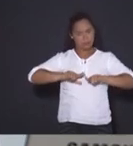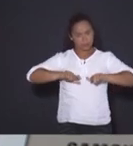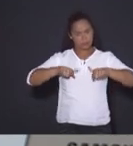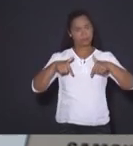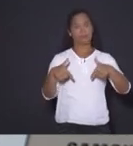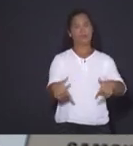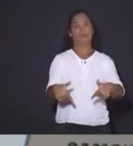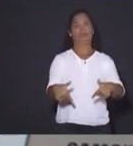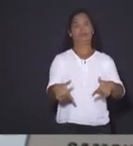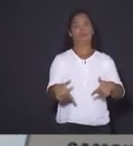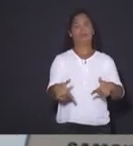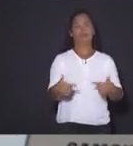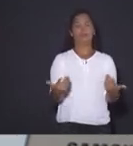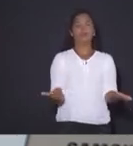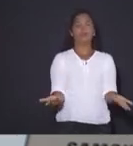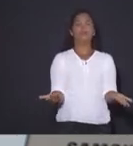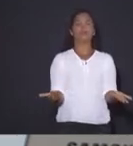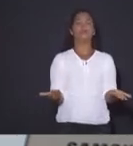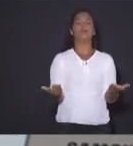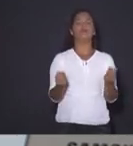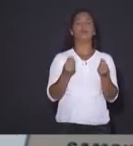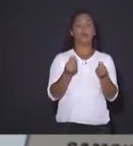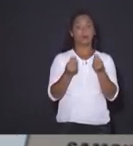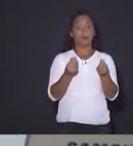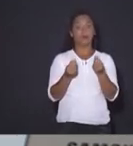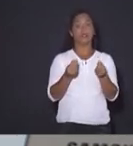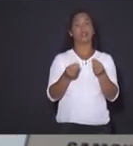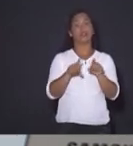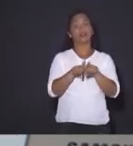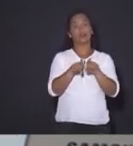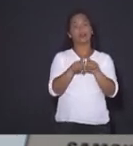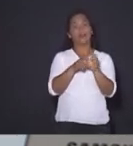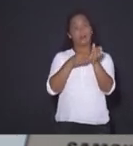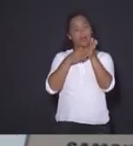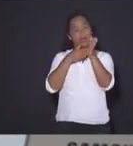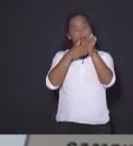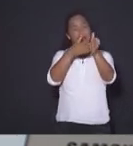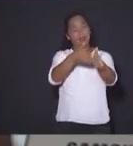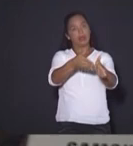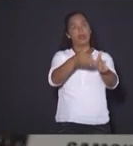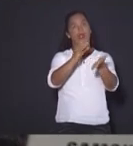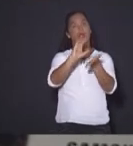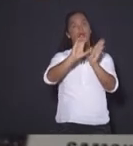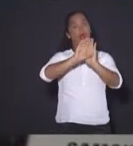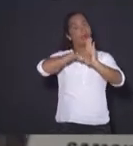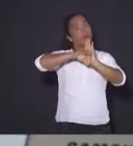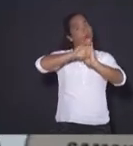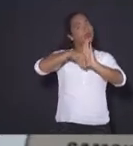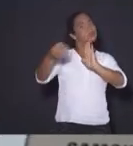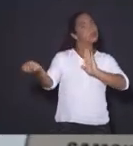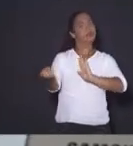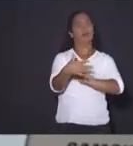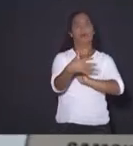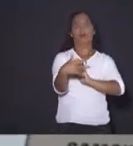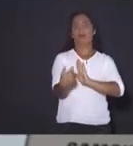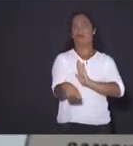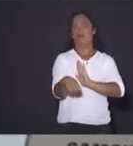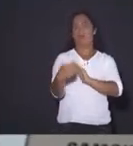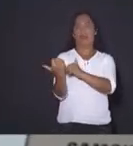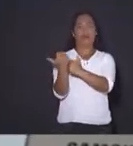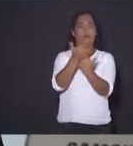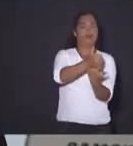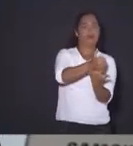é a partir das diretrizes ea partir de novos conceitos educacionais né eu acho que o professor